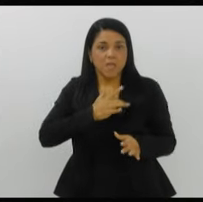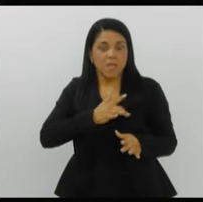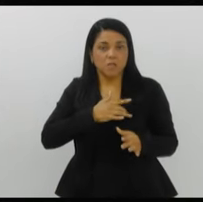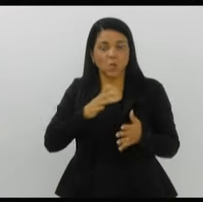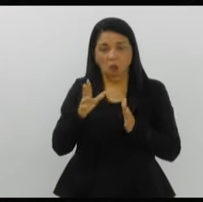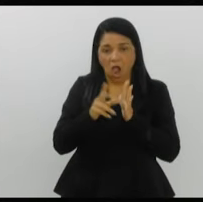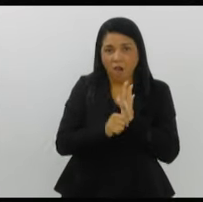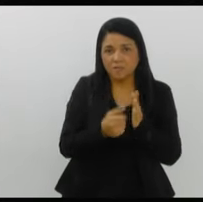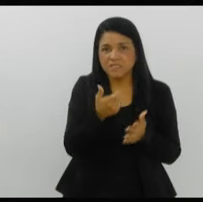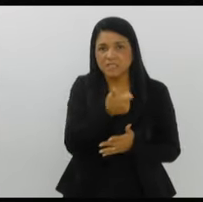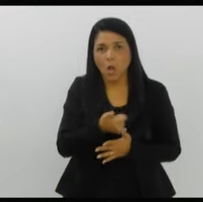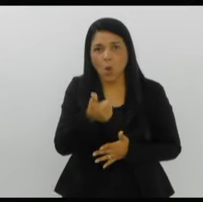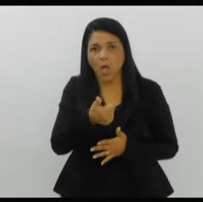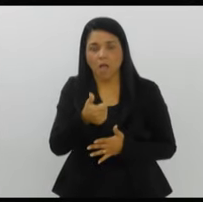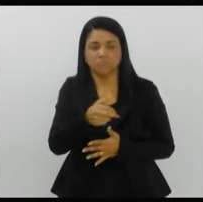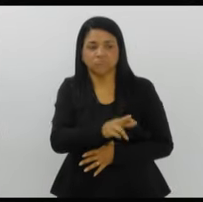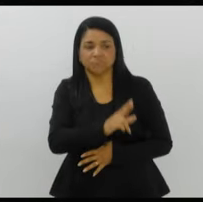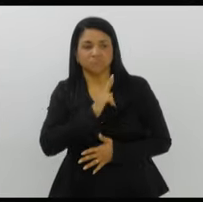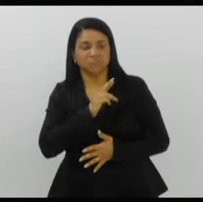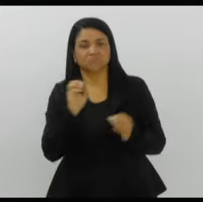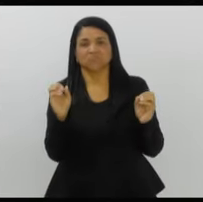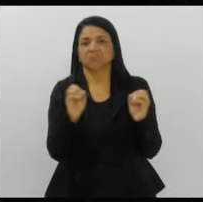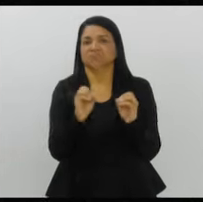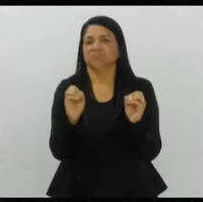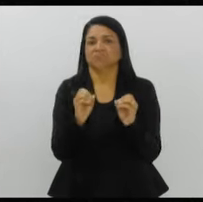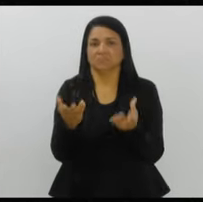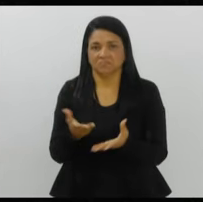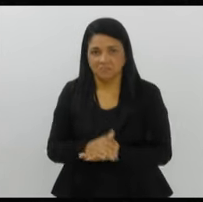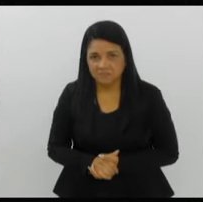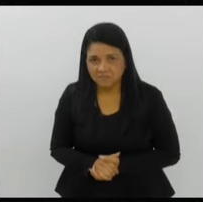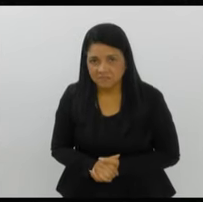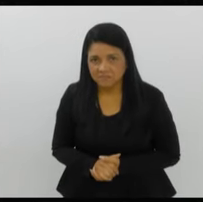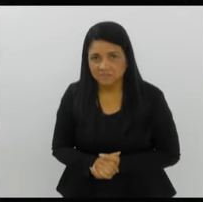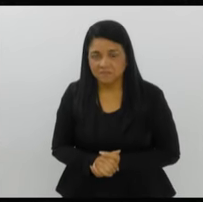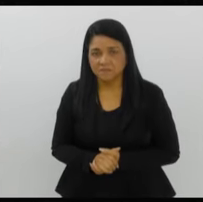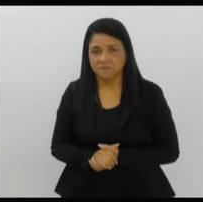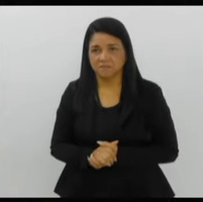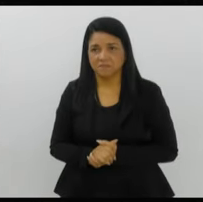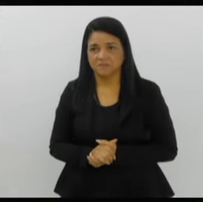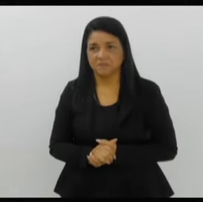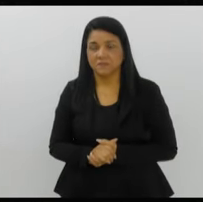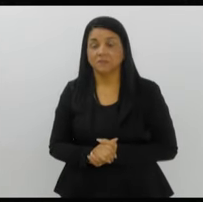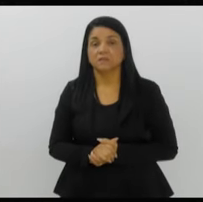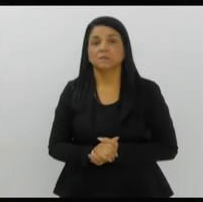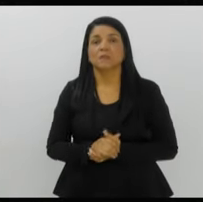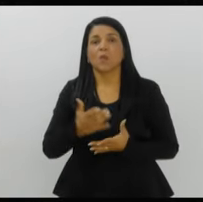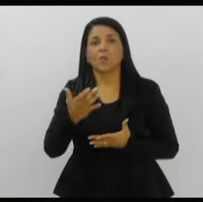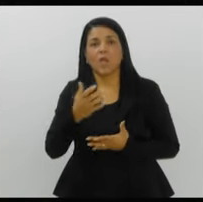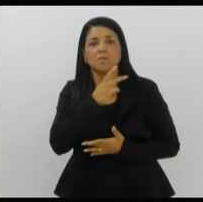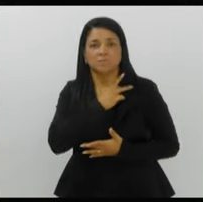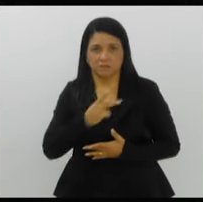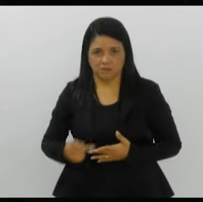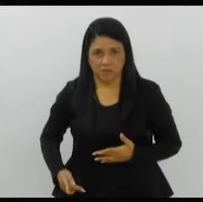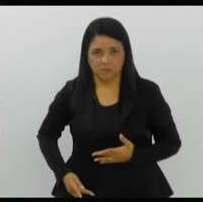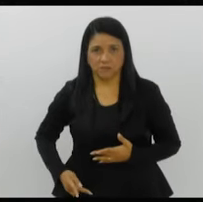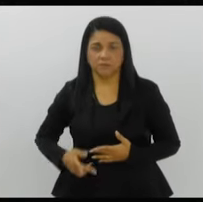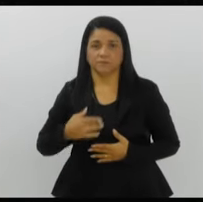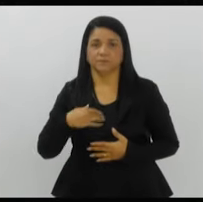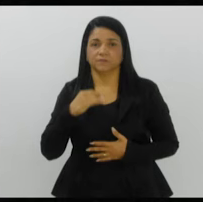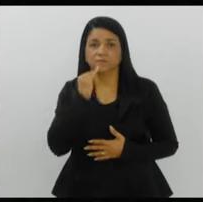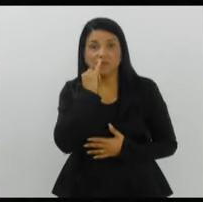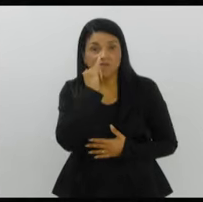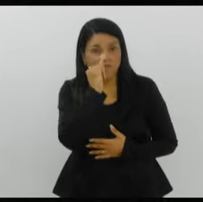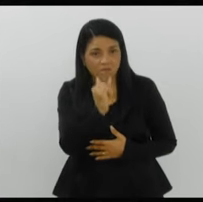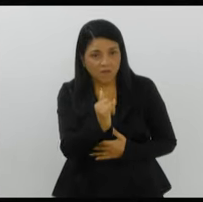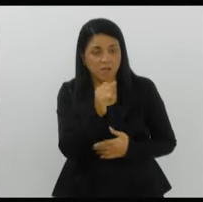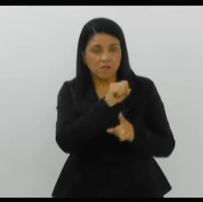nada, nenhuma resposta é dada. Mas eu quero aqui, senhor presidente, dizer que a sociedade tem